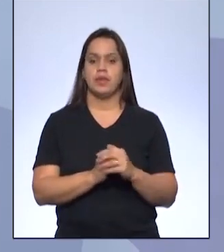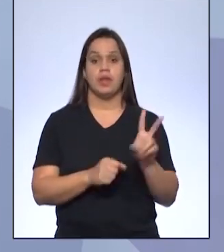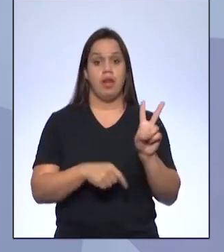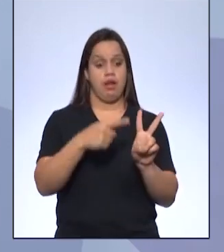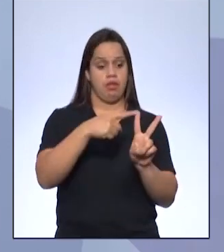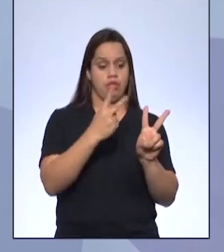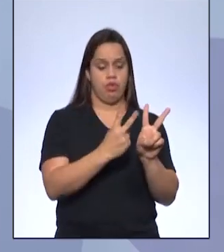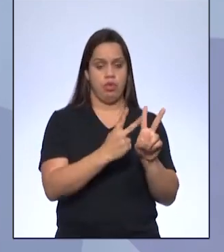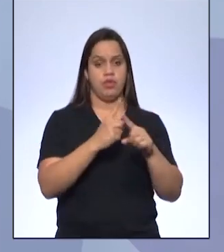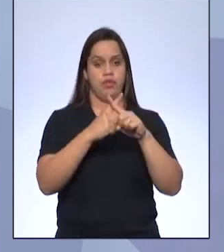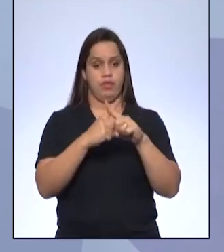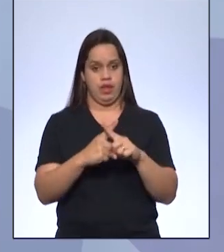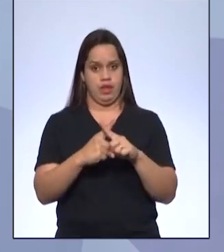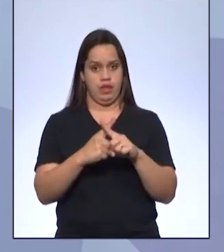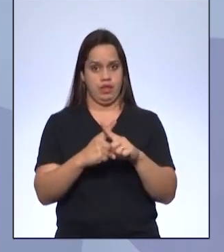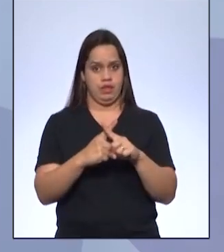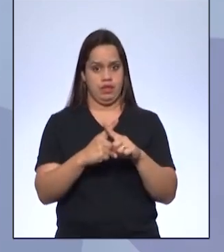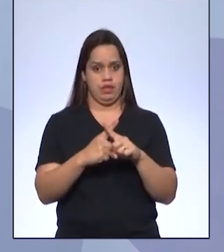vezes, aí, ó,